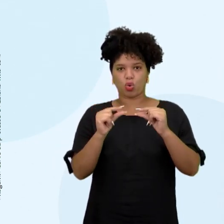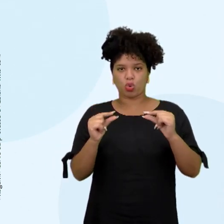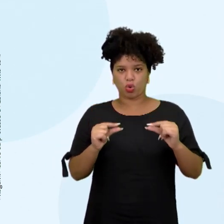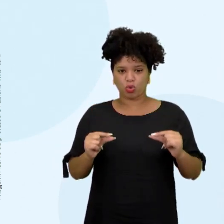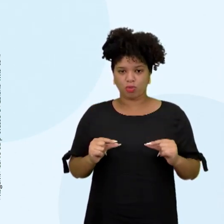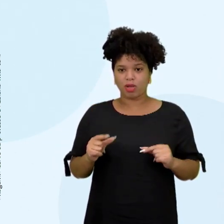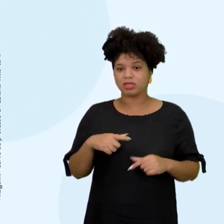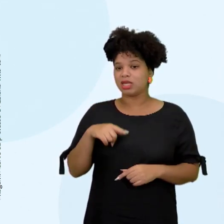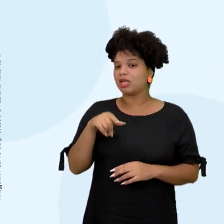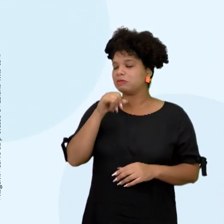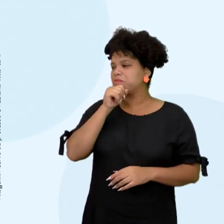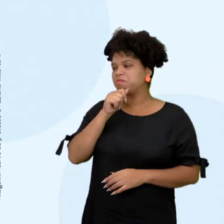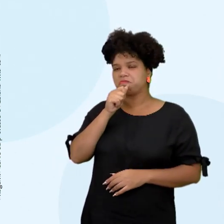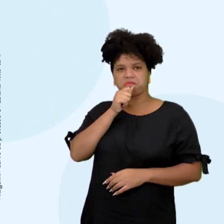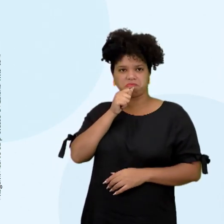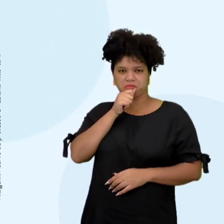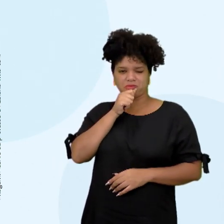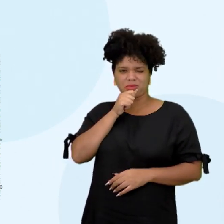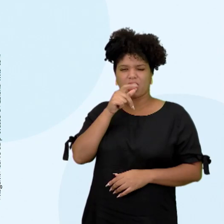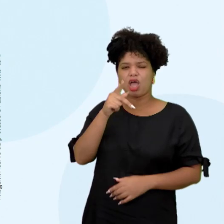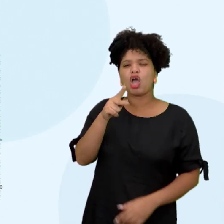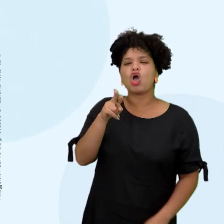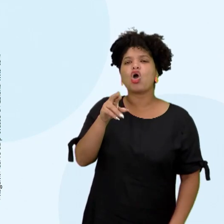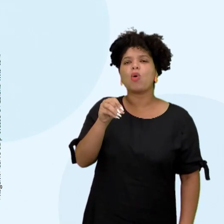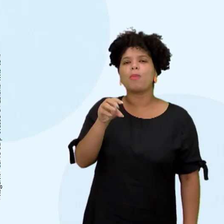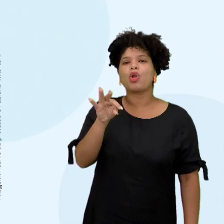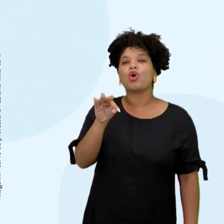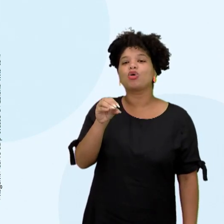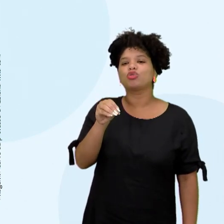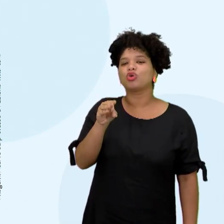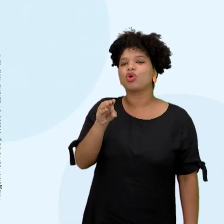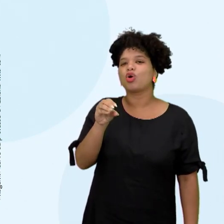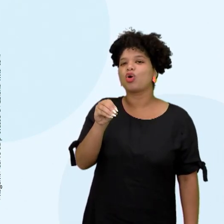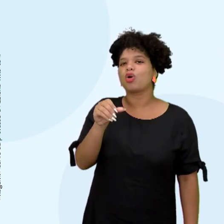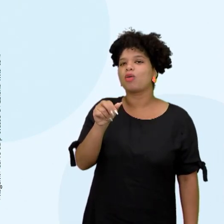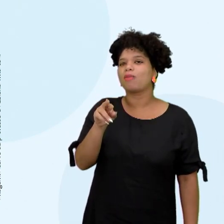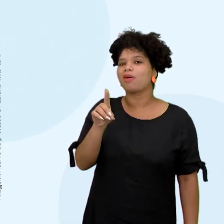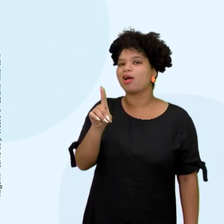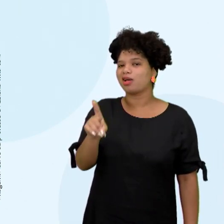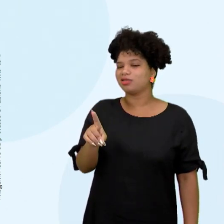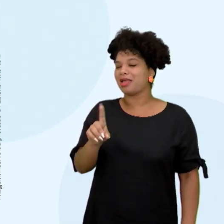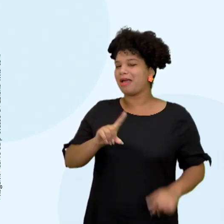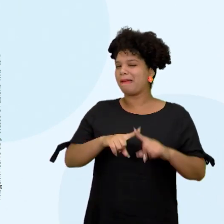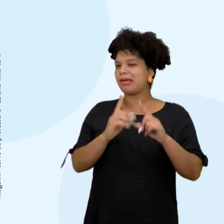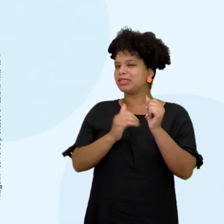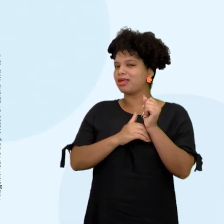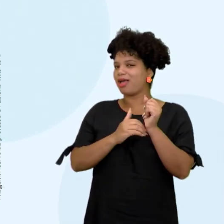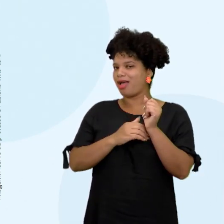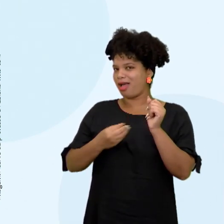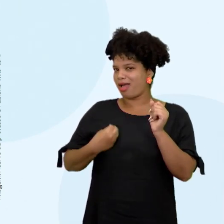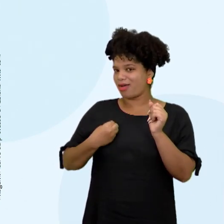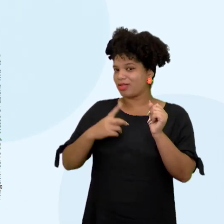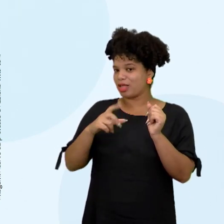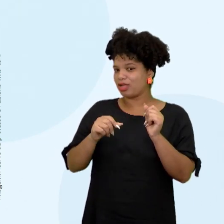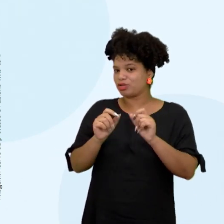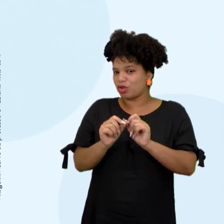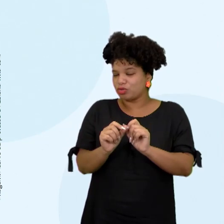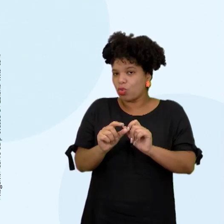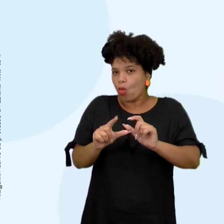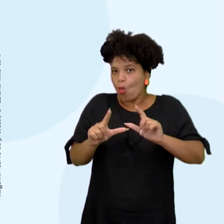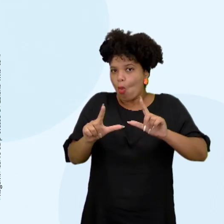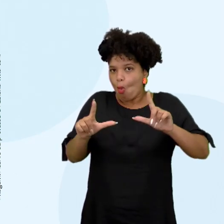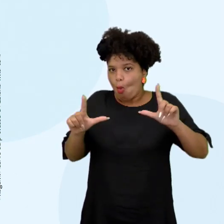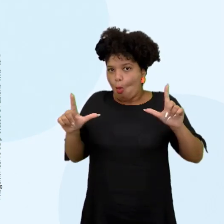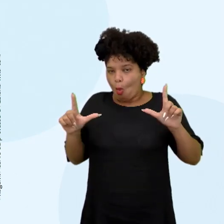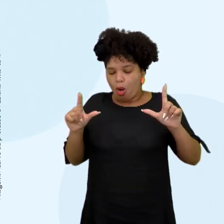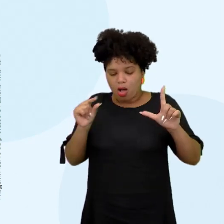a protoboard como intermediário, tá? E aí só tem um segredo da protoboard. Aqui é um zoom, tá? Na